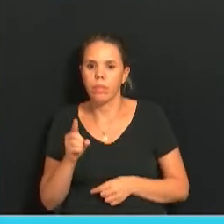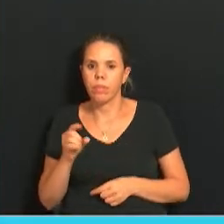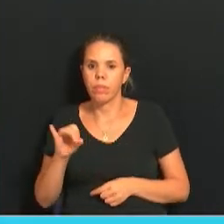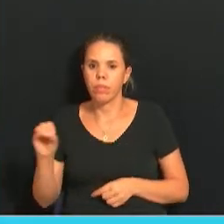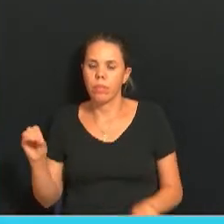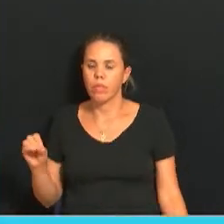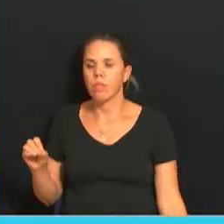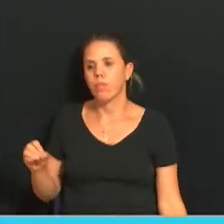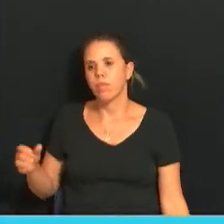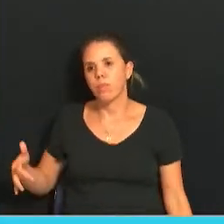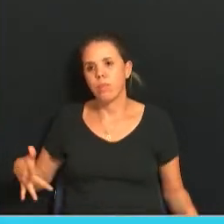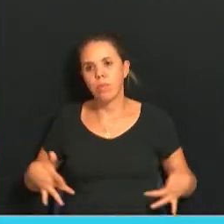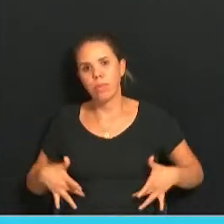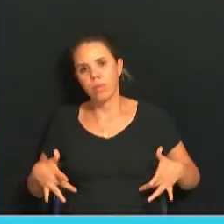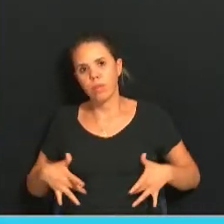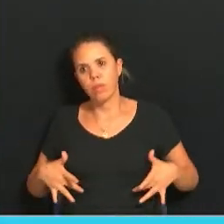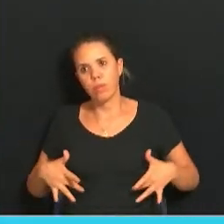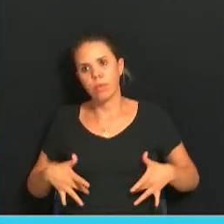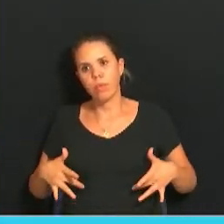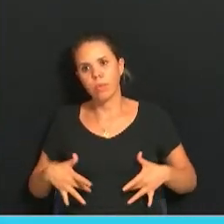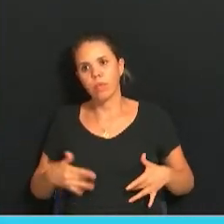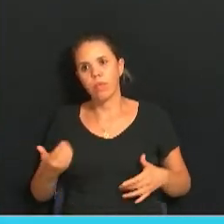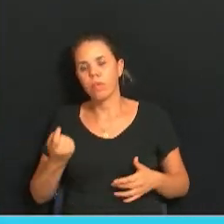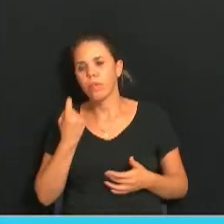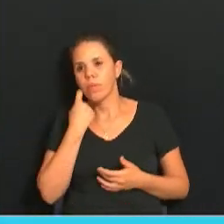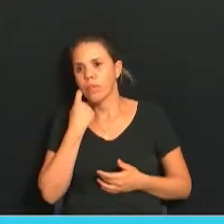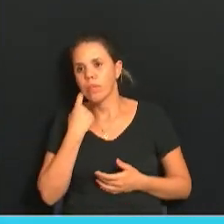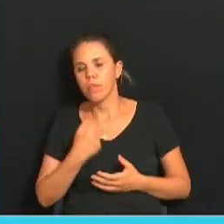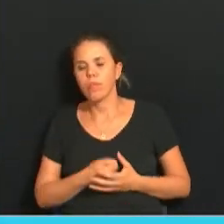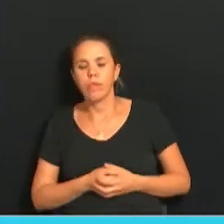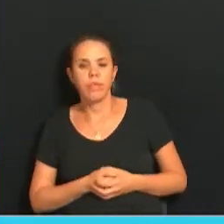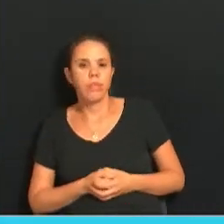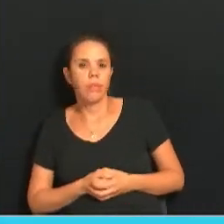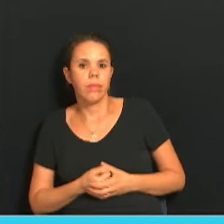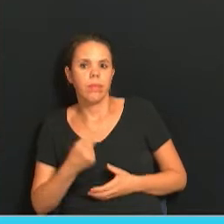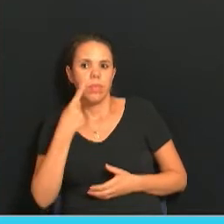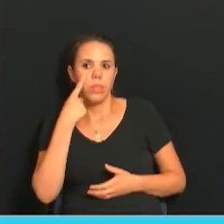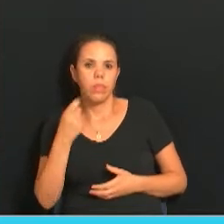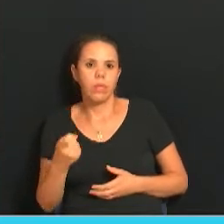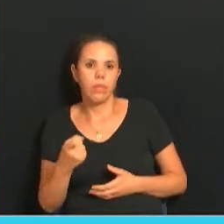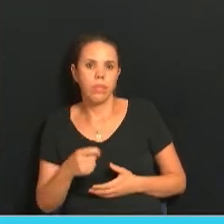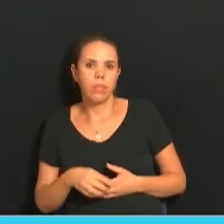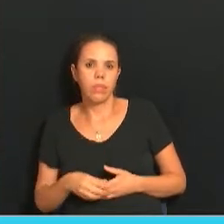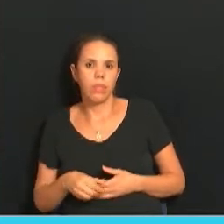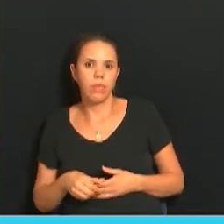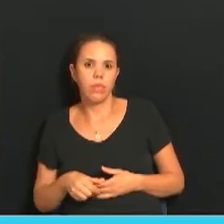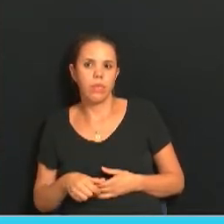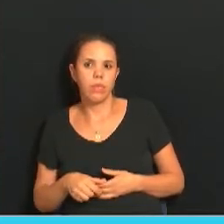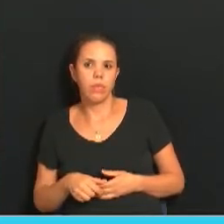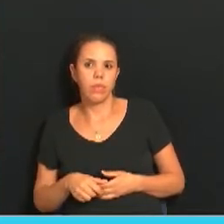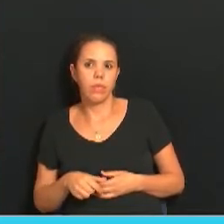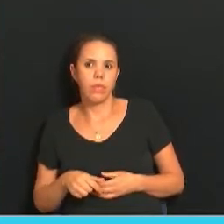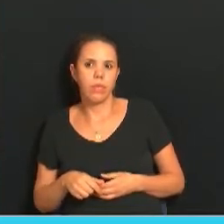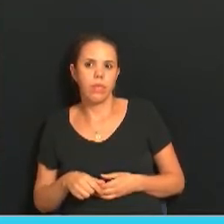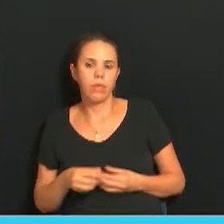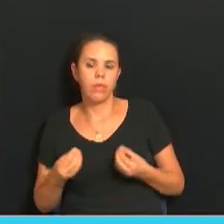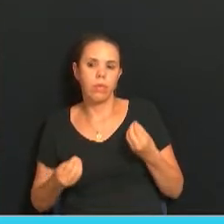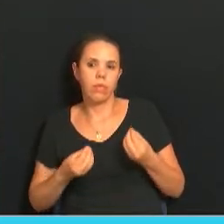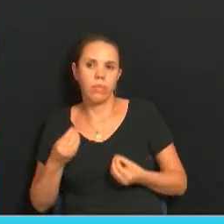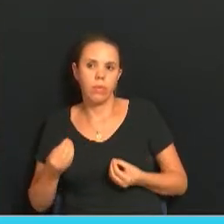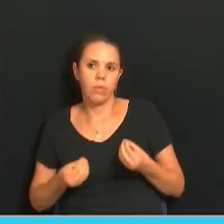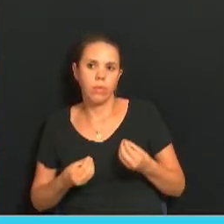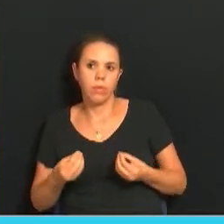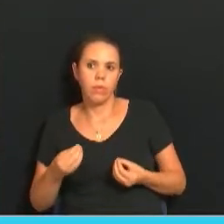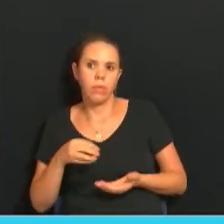rim inverte a função em relação ao peixe marítimo, né? É interessante isso, porque é um bom retrato de como os